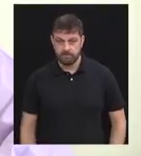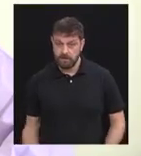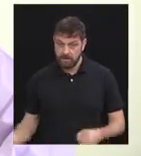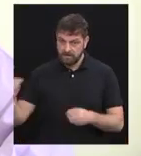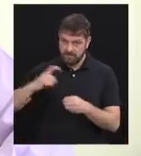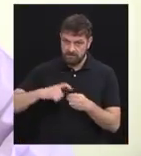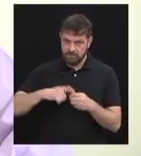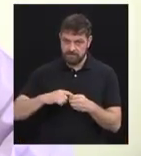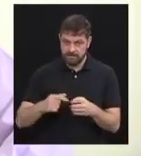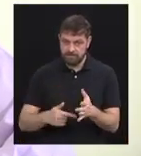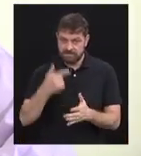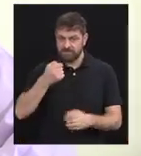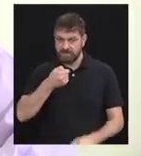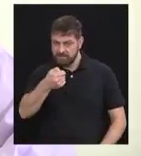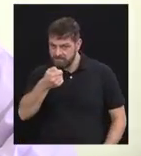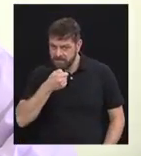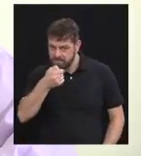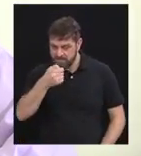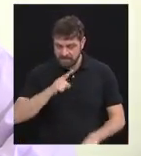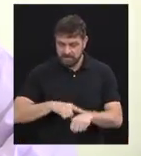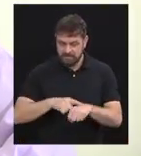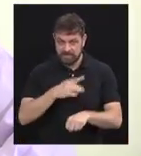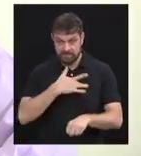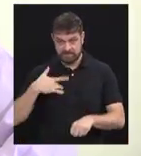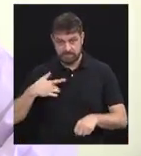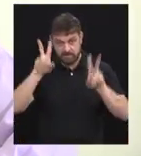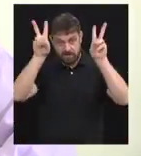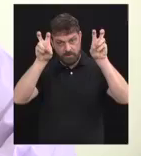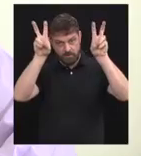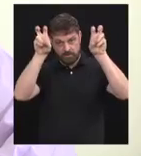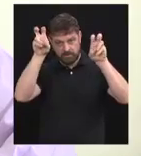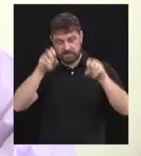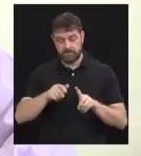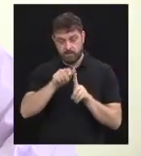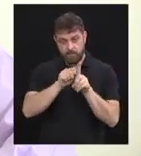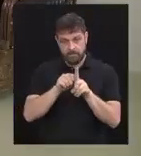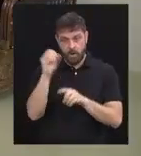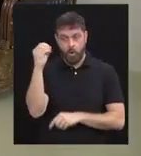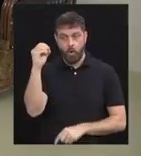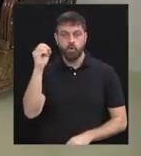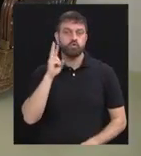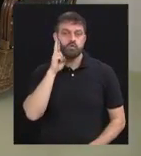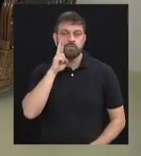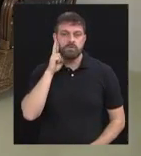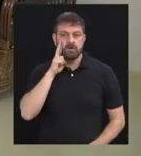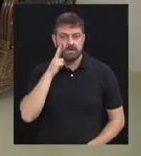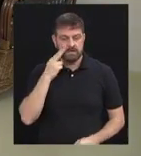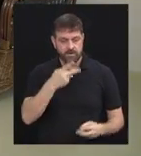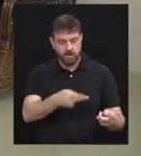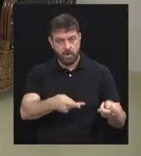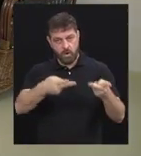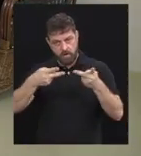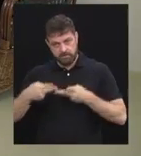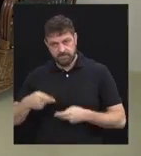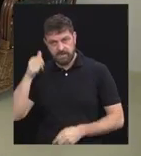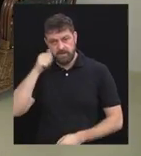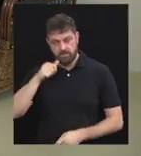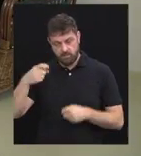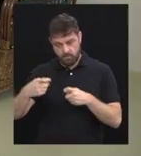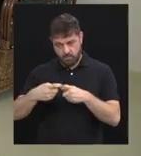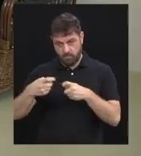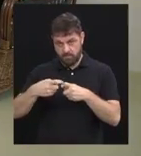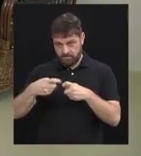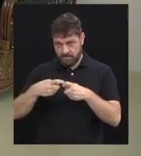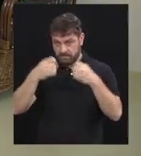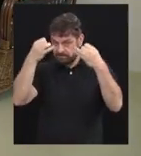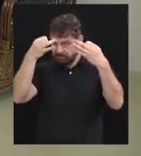Estamos de volta para o segundo bloco do Momento Saúde e estamos falando aqui sobre Outubro Rosa. E para isso nós convidamos o Dr. Fernando Medina